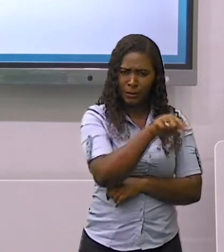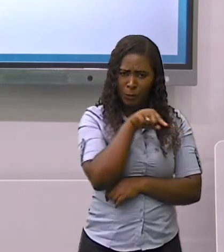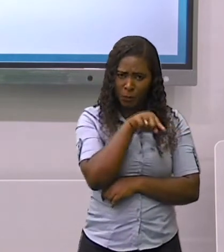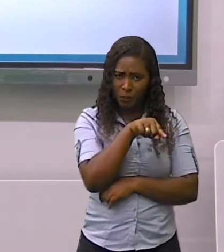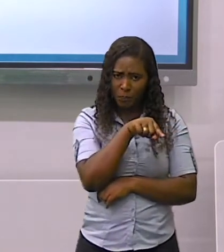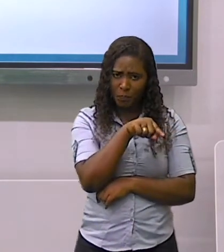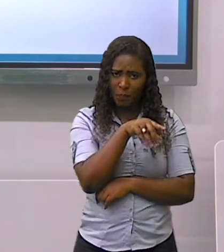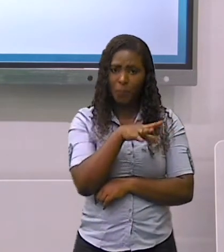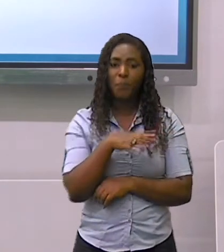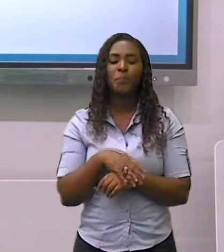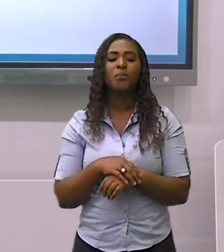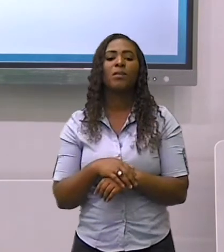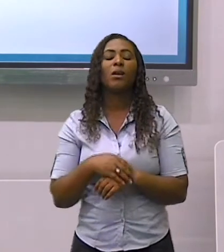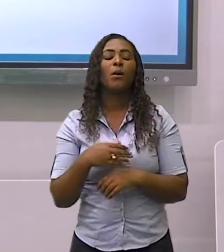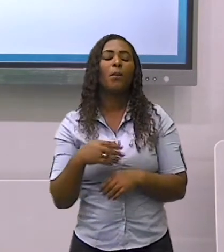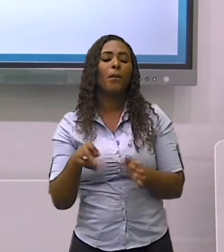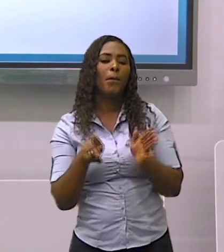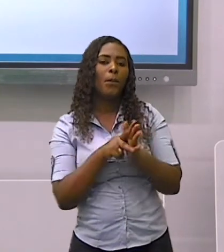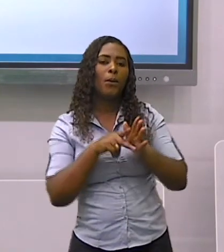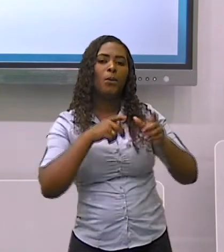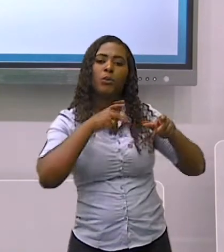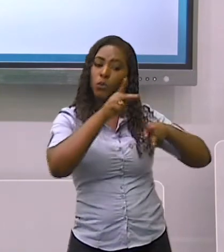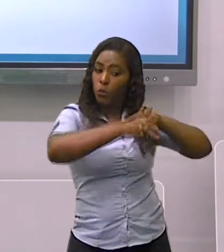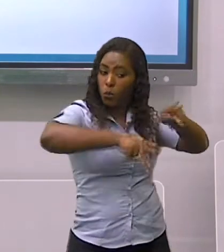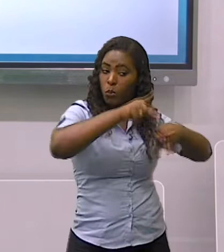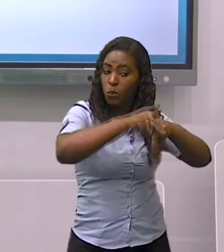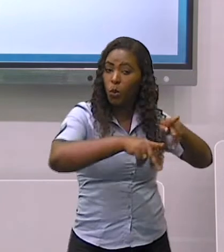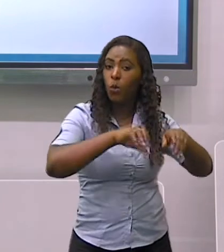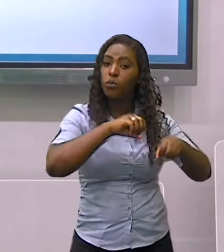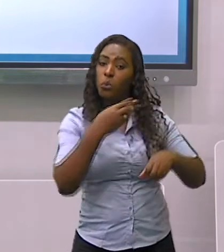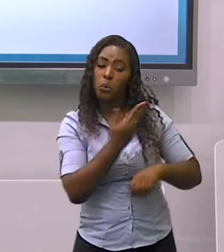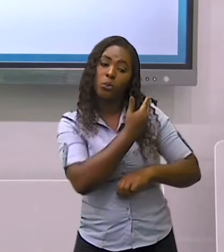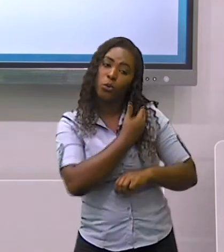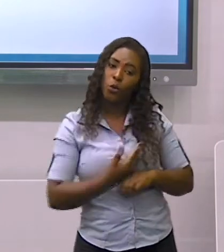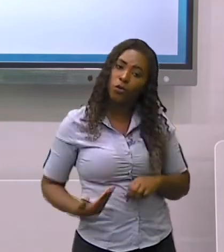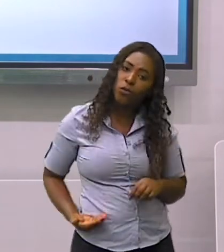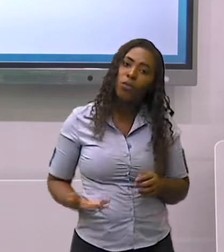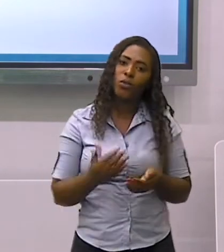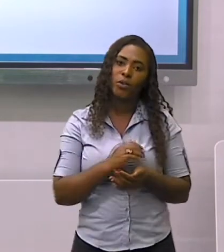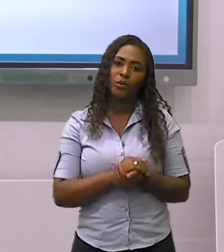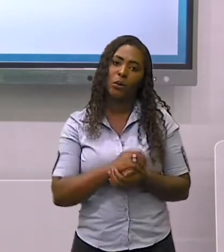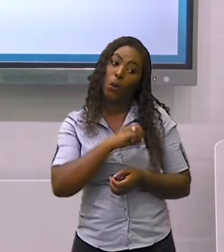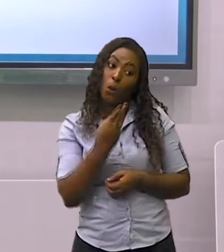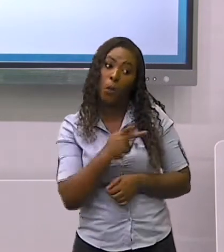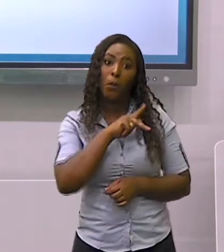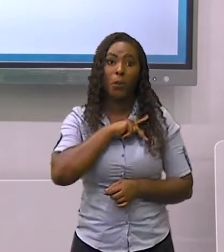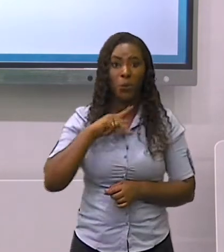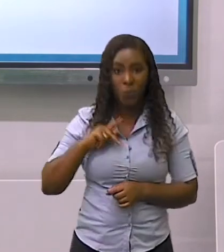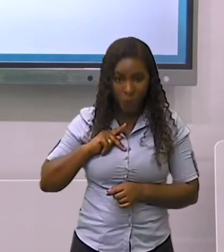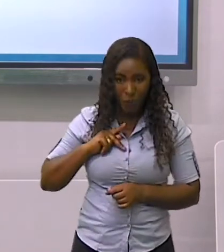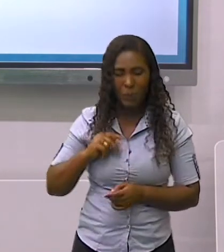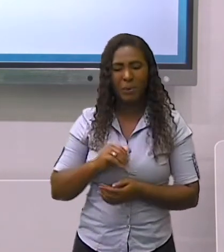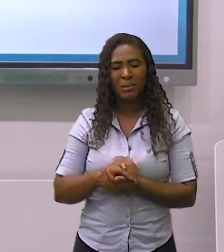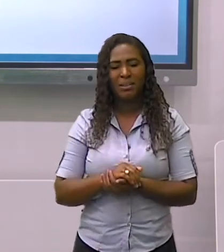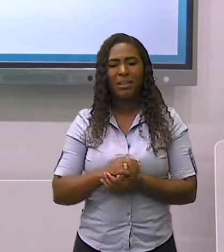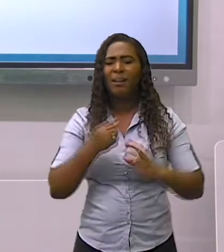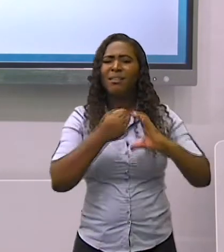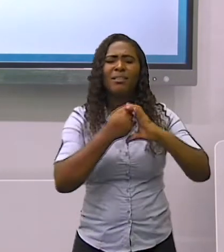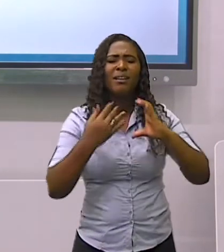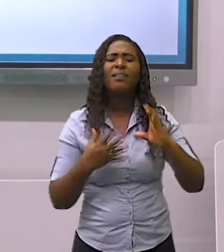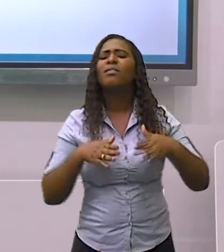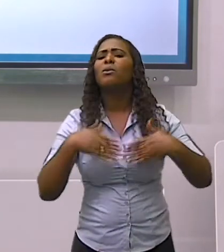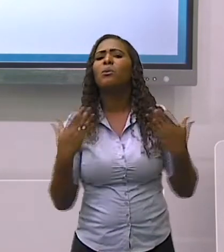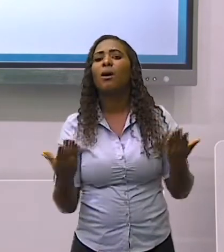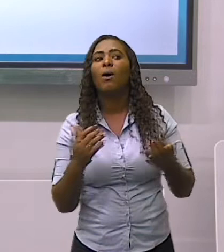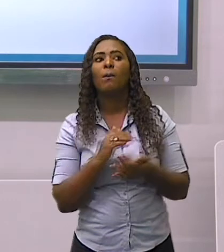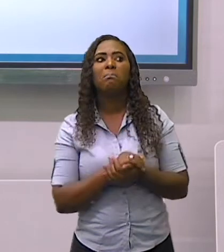eles terão características, por exemplo, de espaços